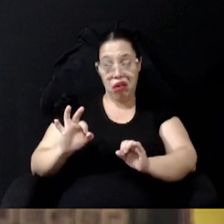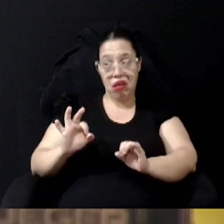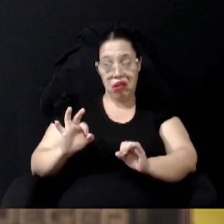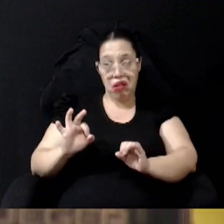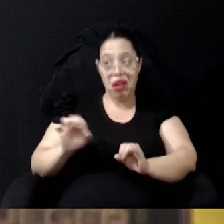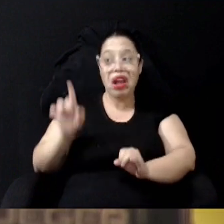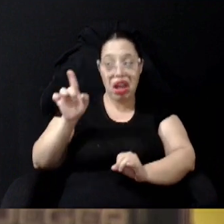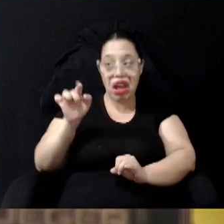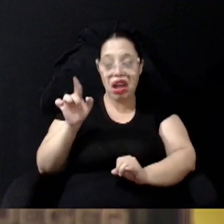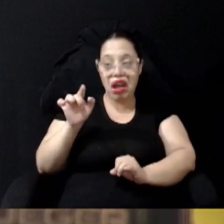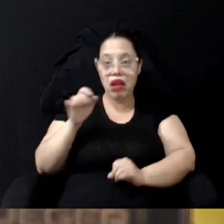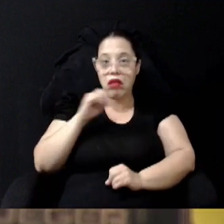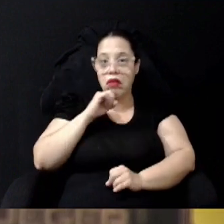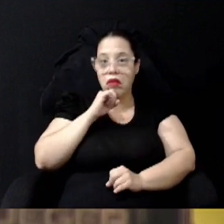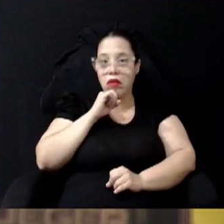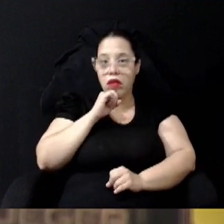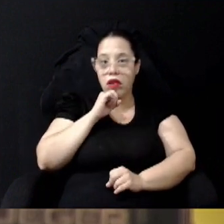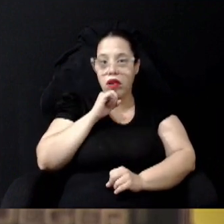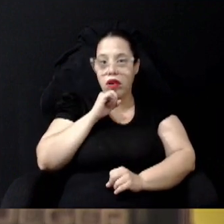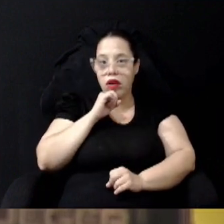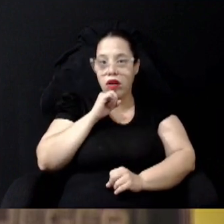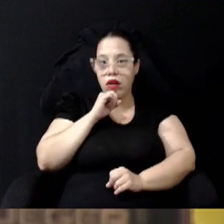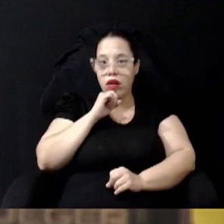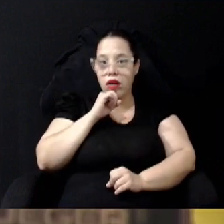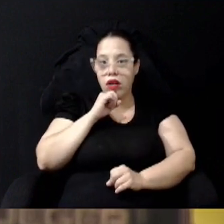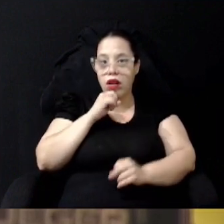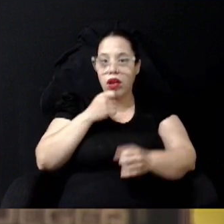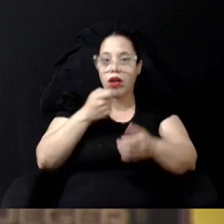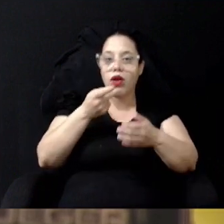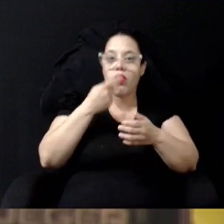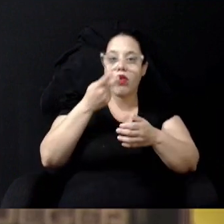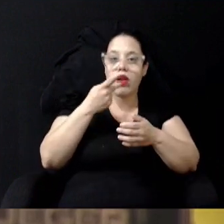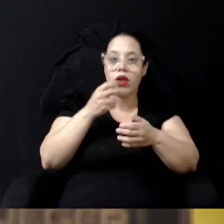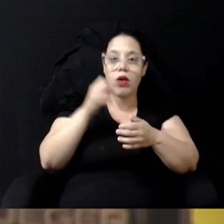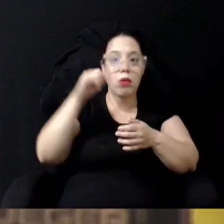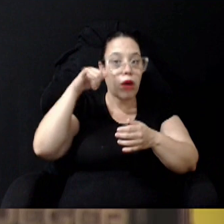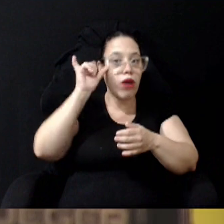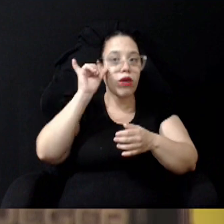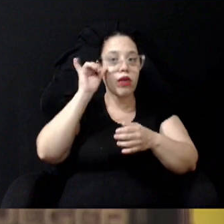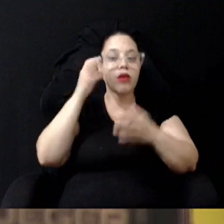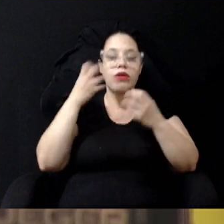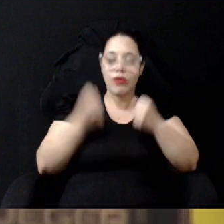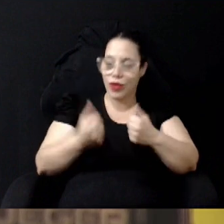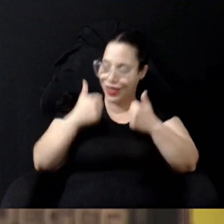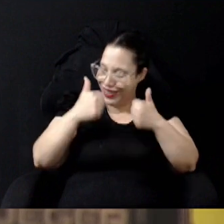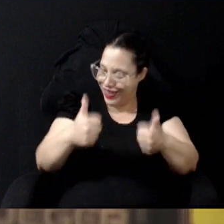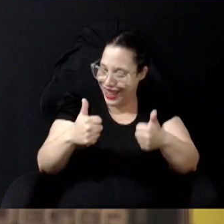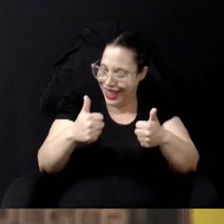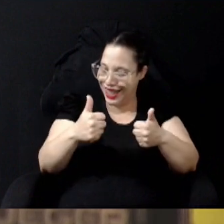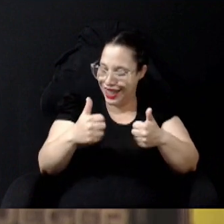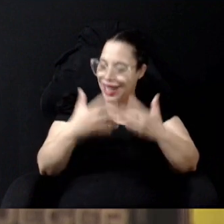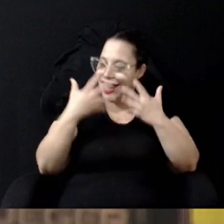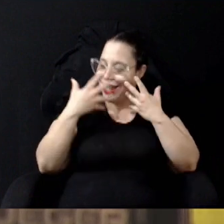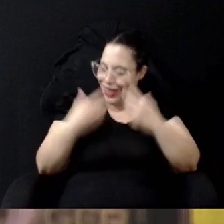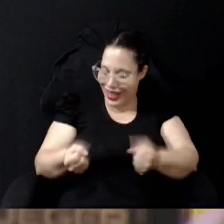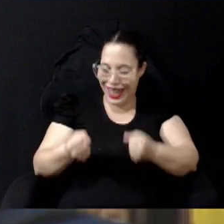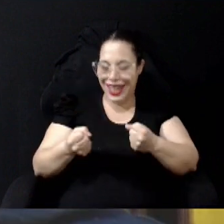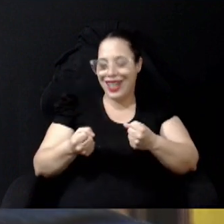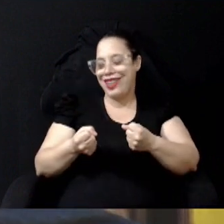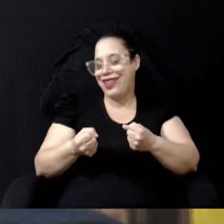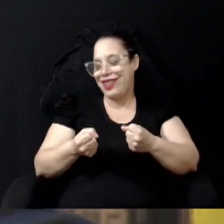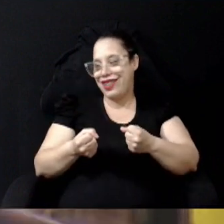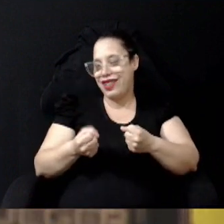Aí, 2 ou 3 dias depois, eu fui lá e falei assim: "Paulo, tudo bem, eu aceito." E eu